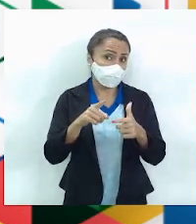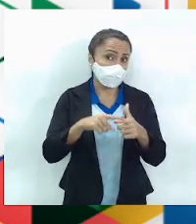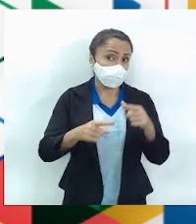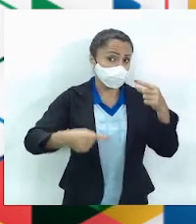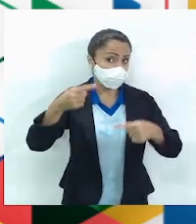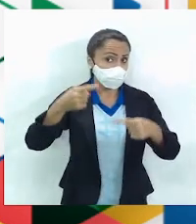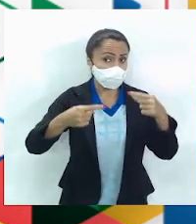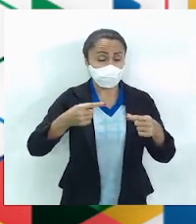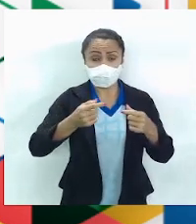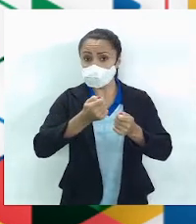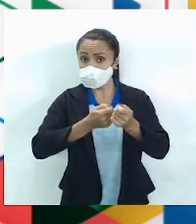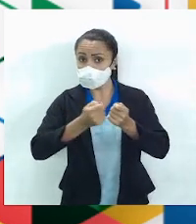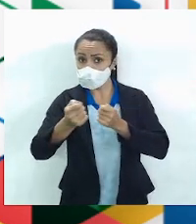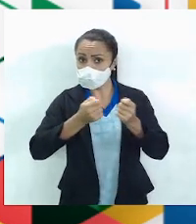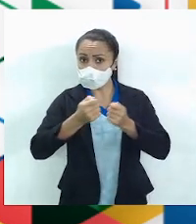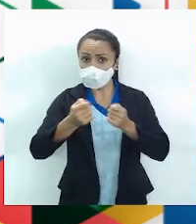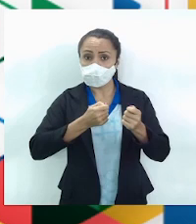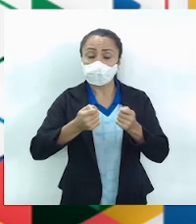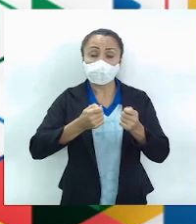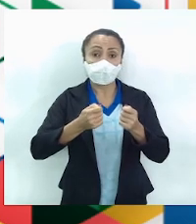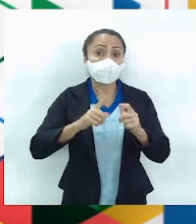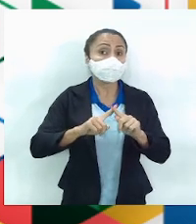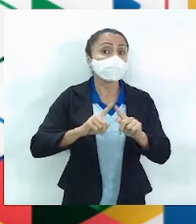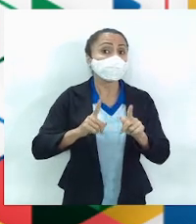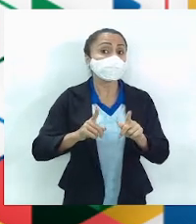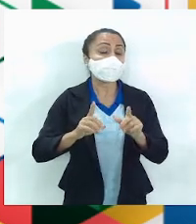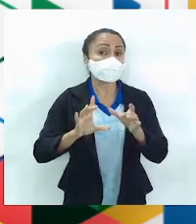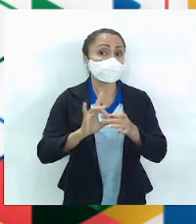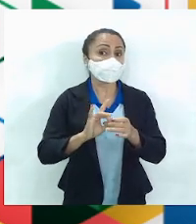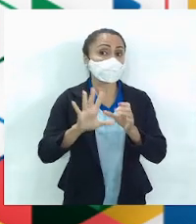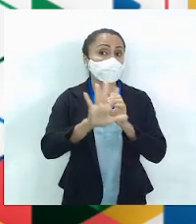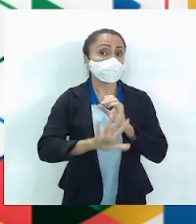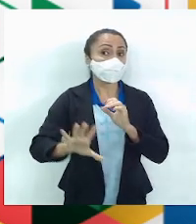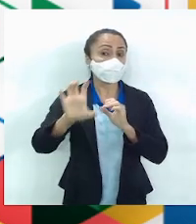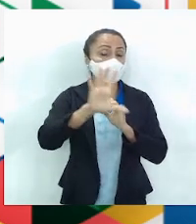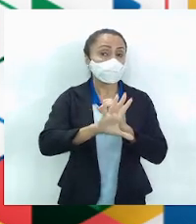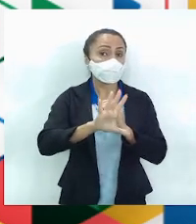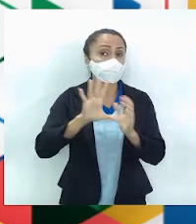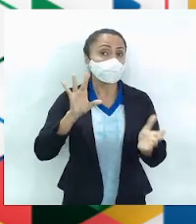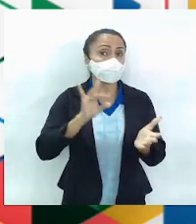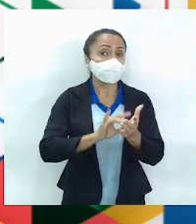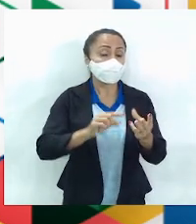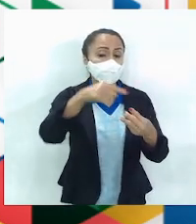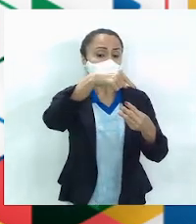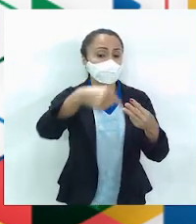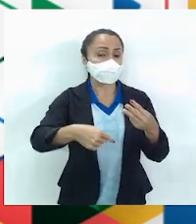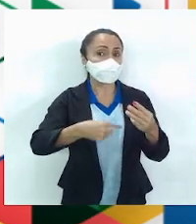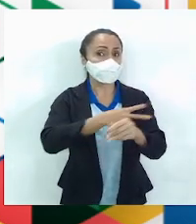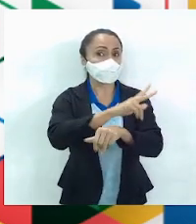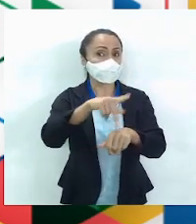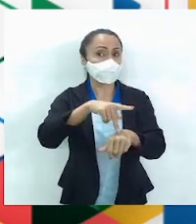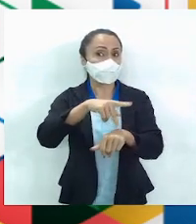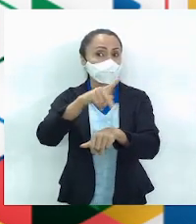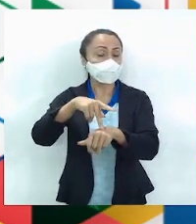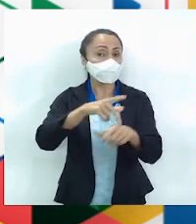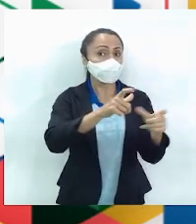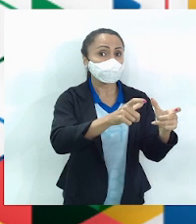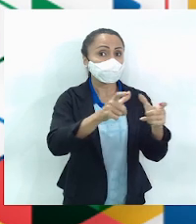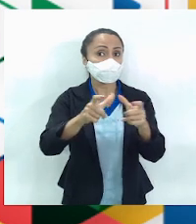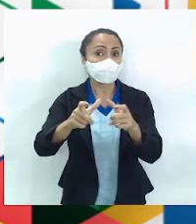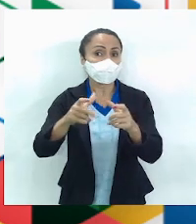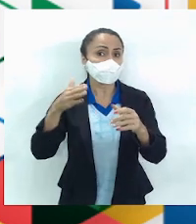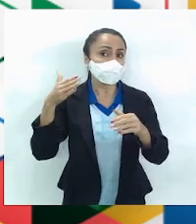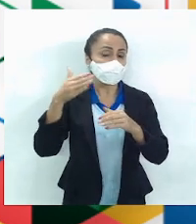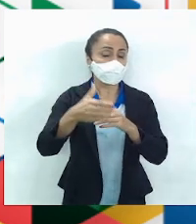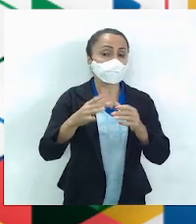e econômicas. Porém, a União Europeia contempla 3 países que fizeram parte da